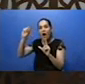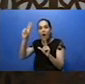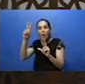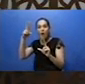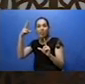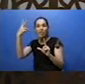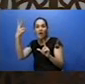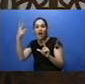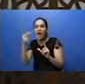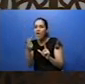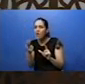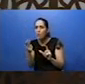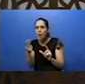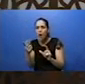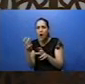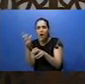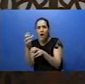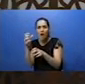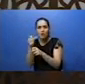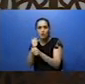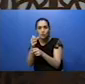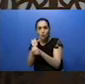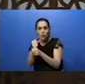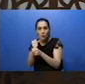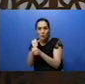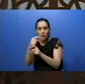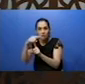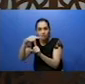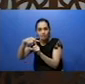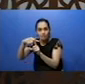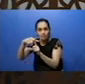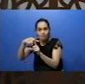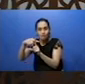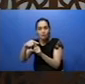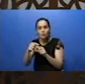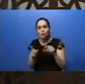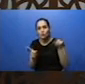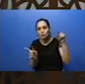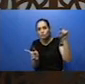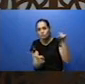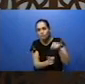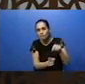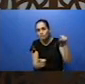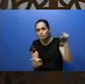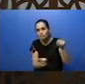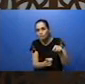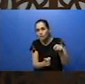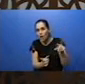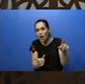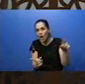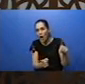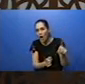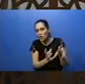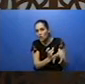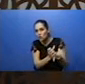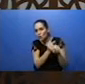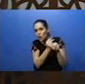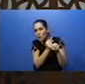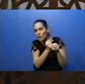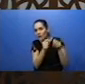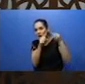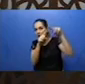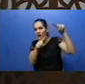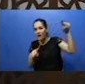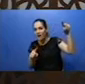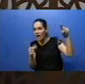dos quadrados dos catetos. Certo? Nada demais.